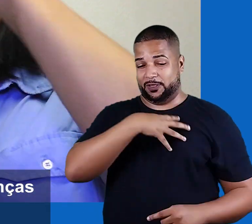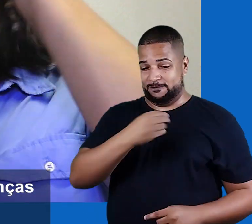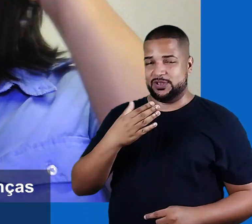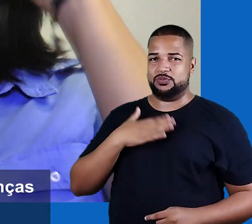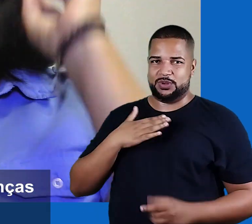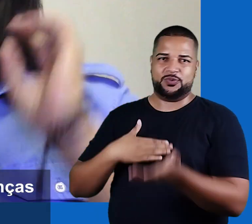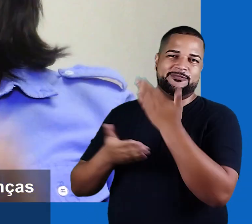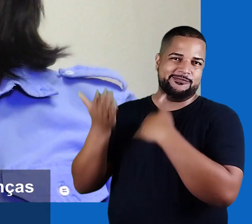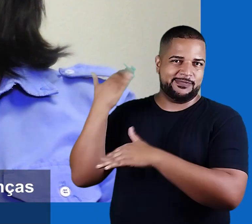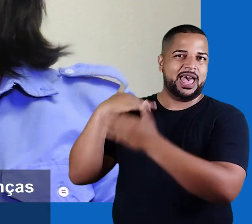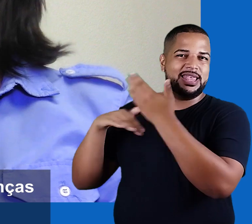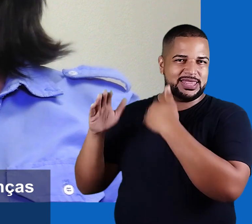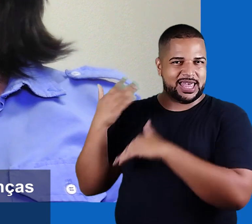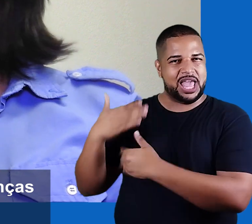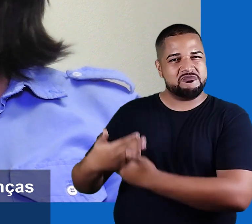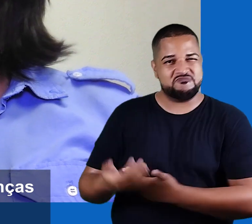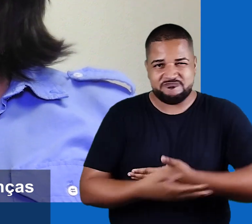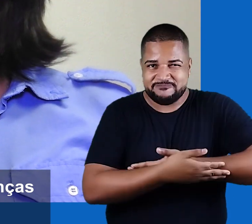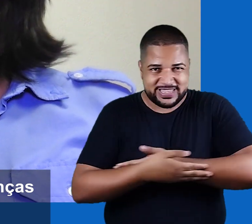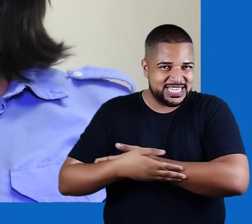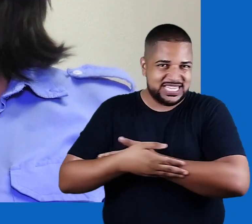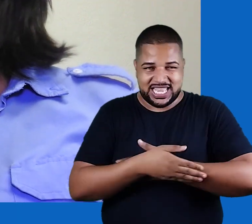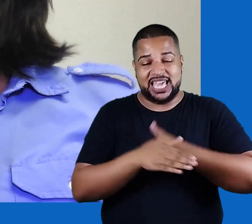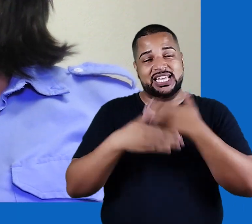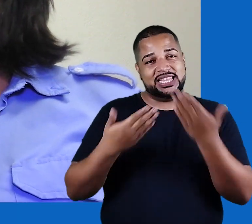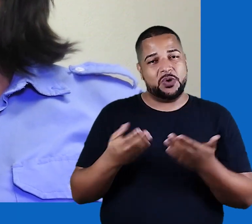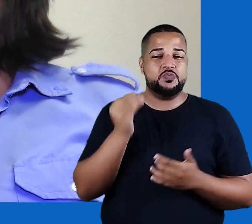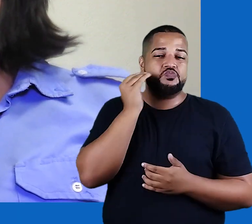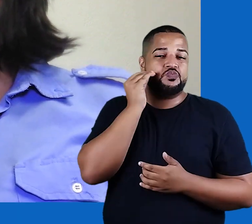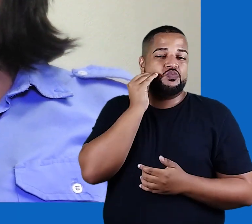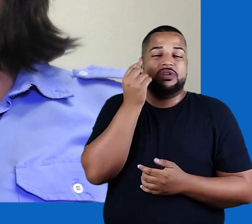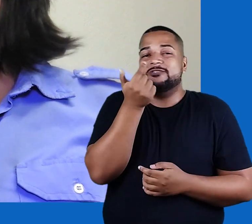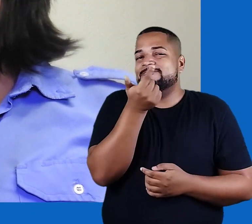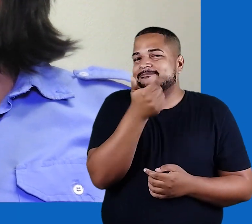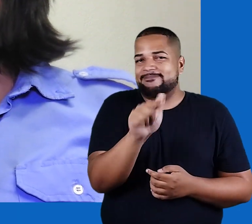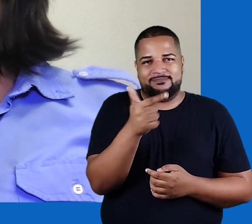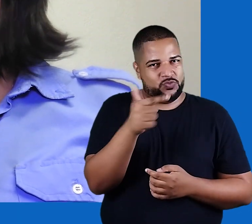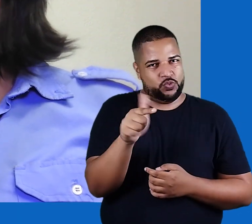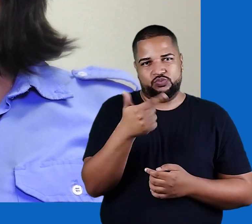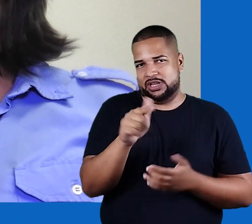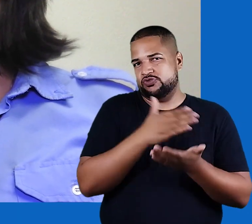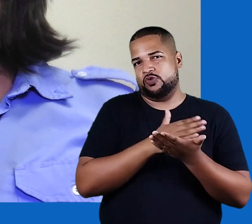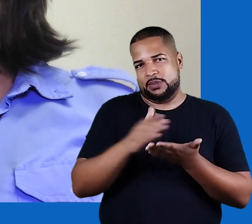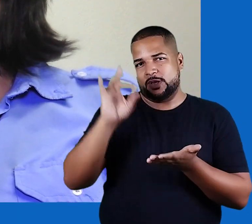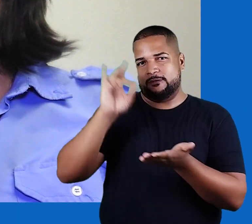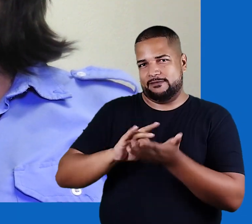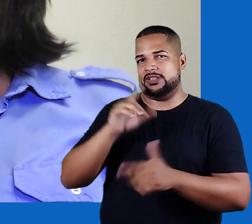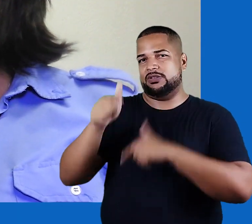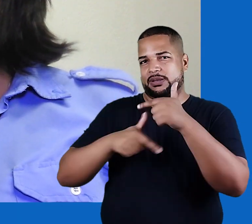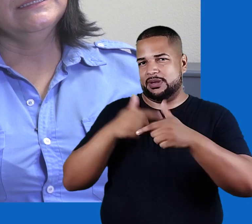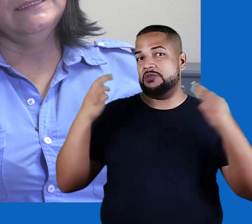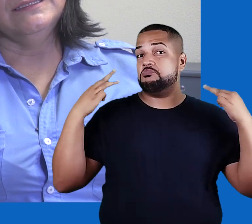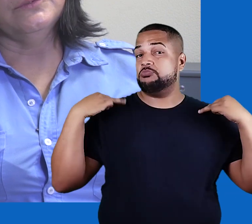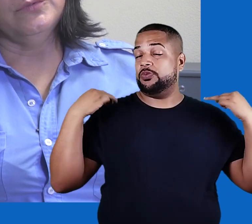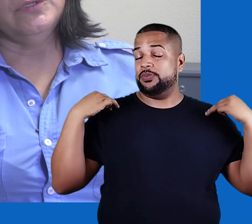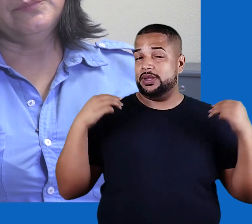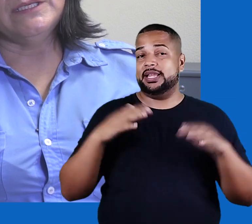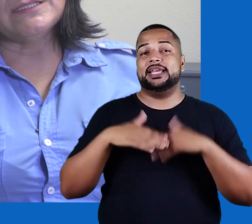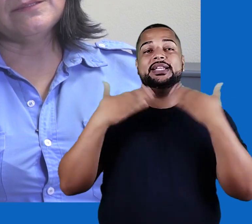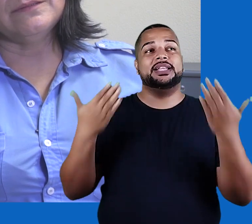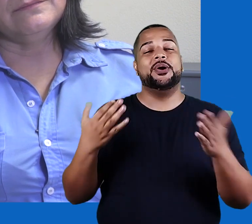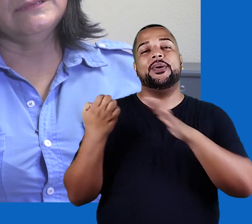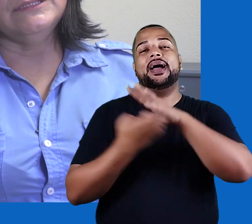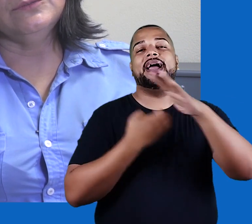época minhas crianças eram pequenas ainda e eu não tive essa oportunidade de estar fazendo isso. Então quando